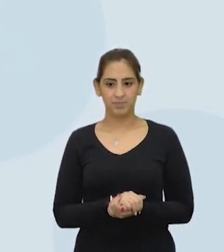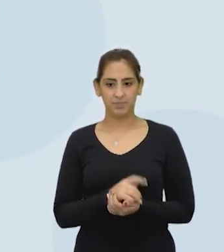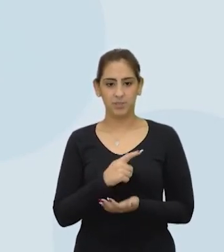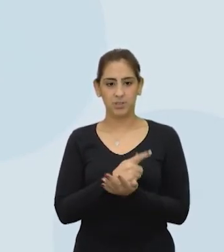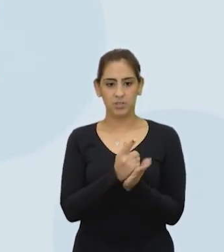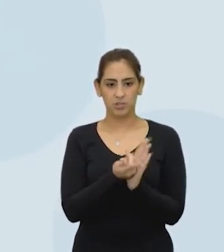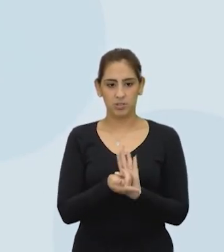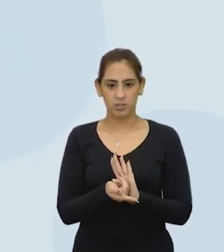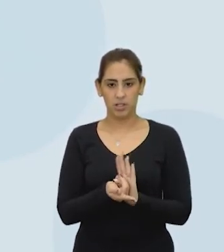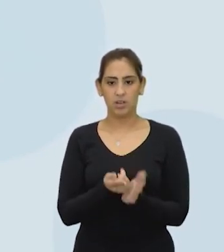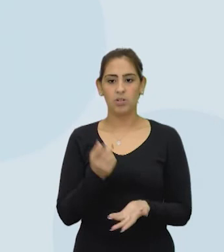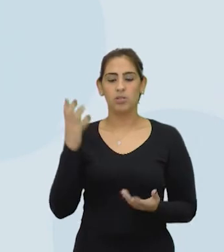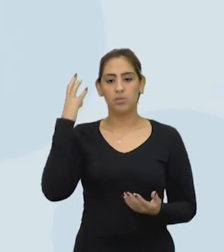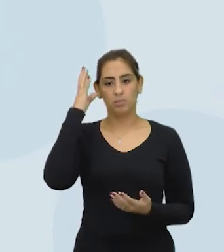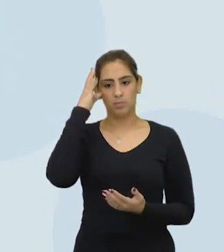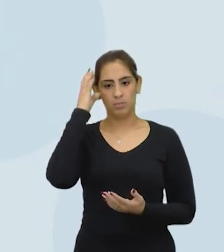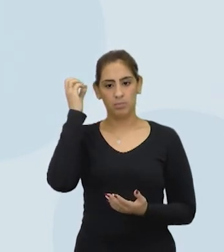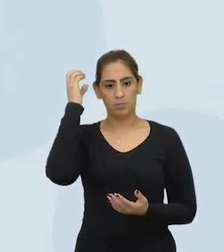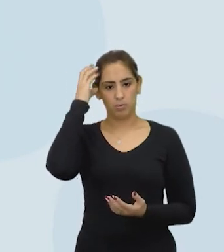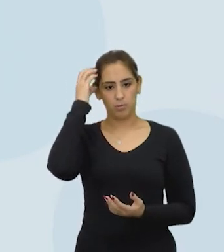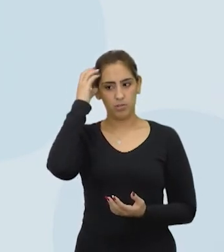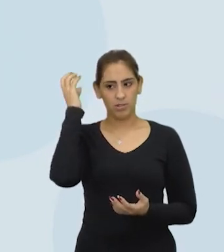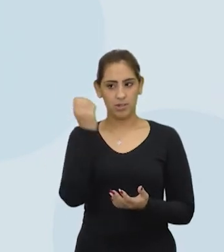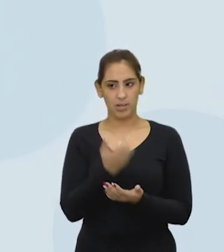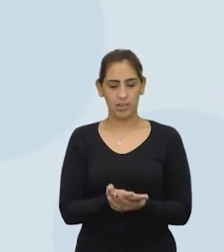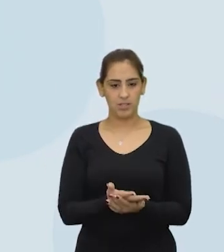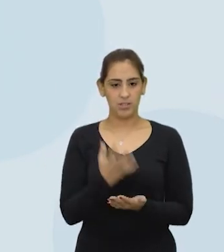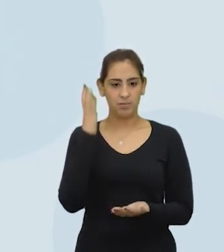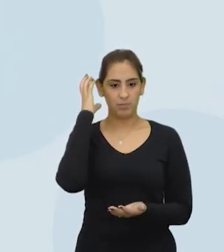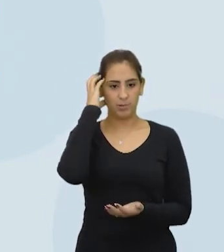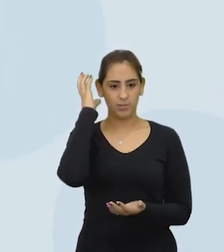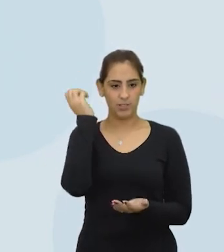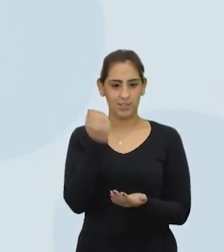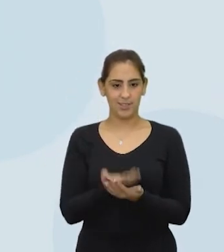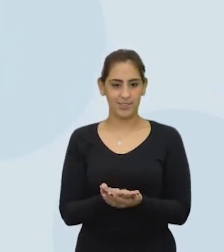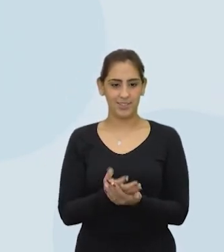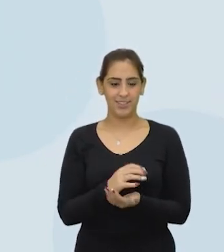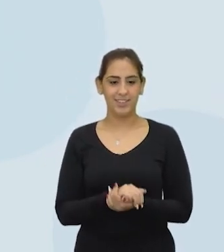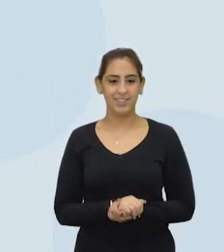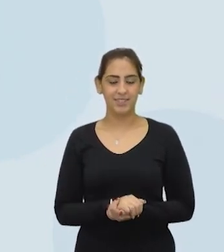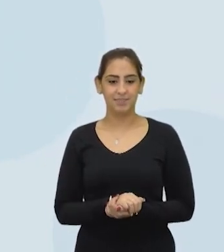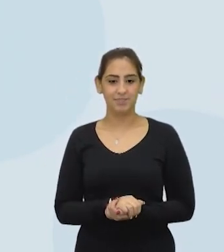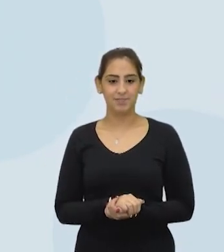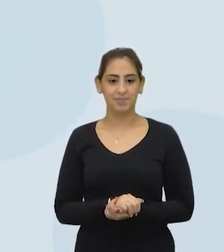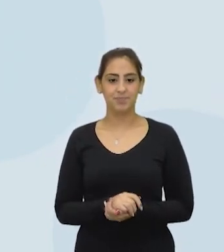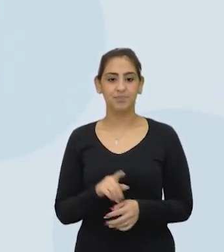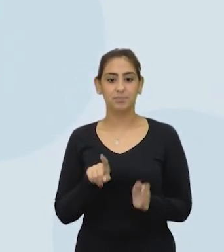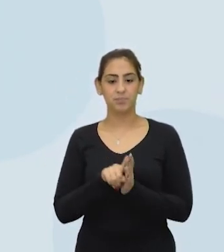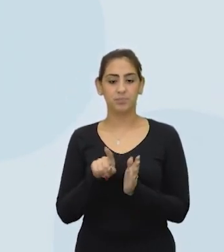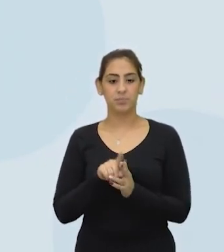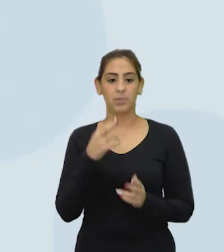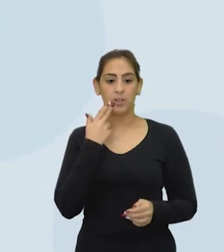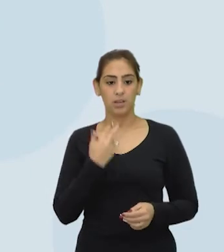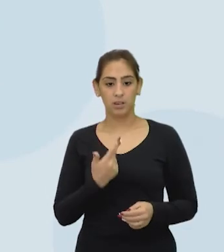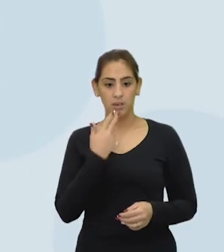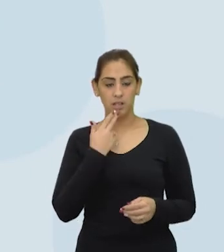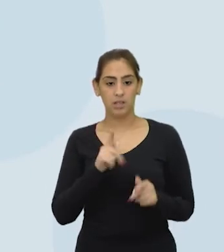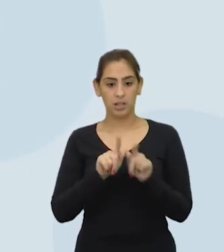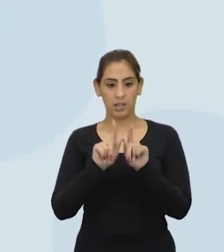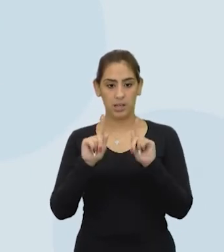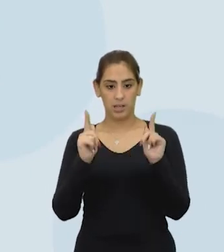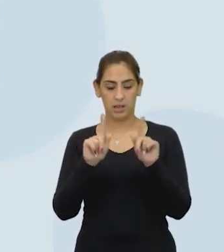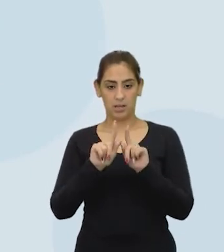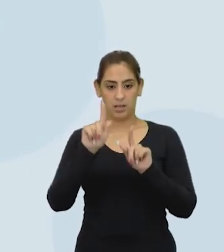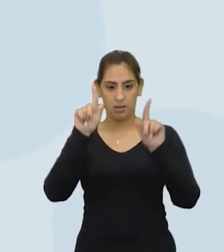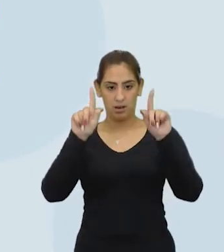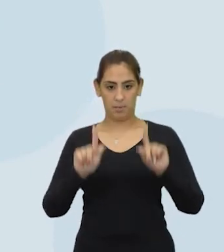oral podcast, identificar aspectos linguísticos e gramaticais no texto do gênero podcast. E